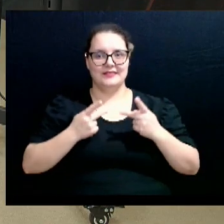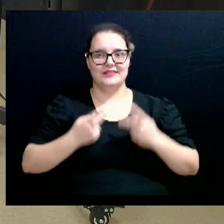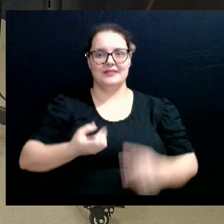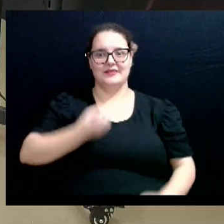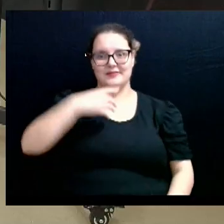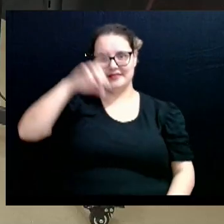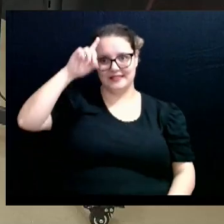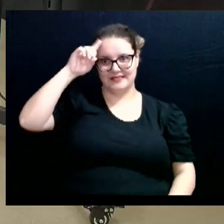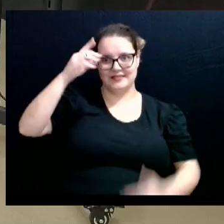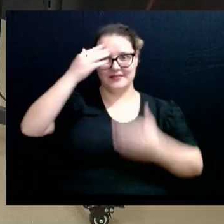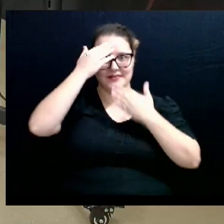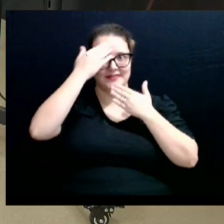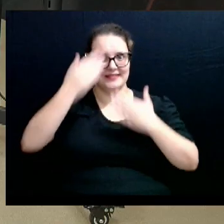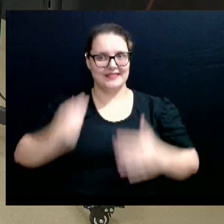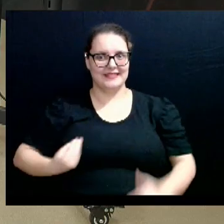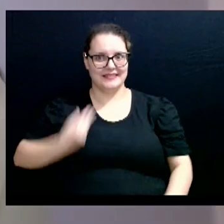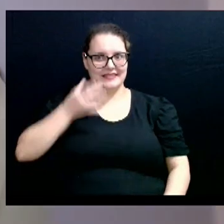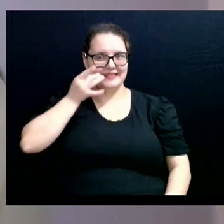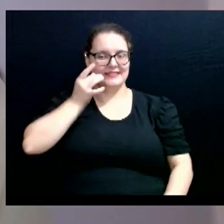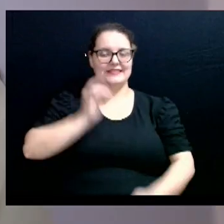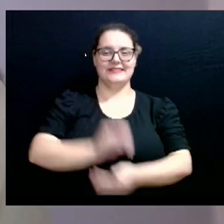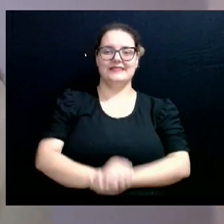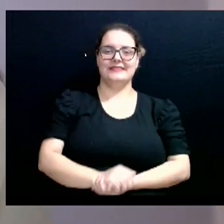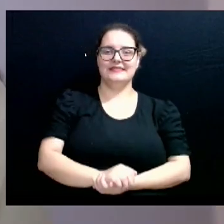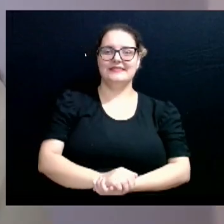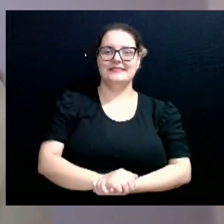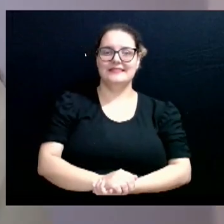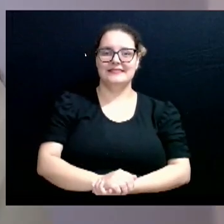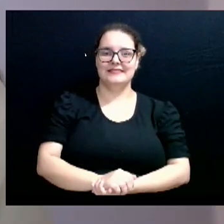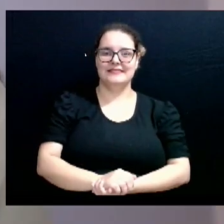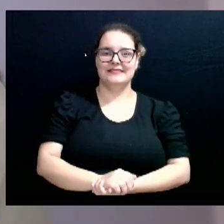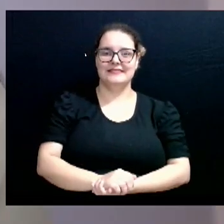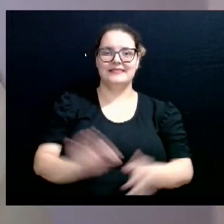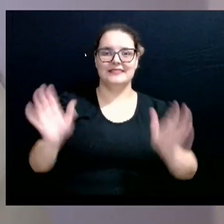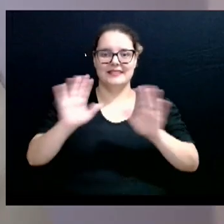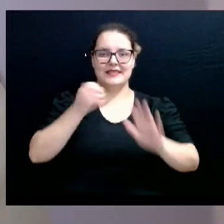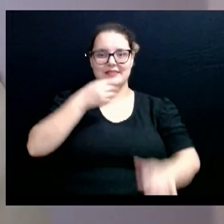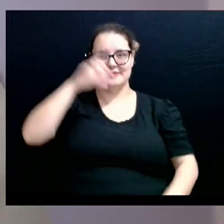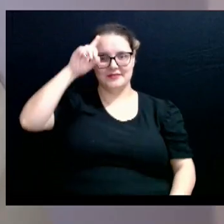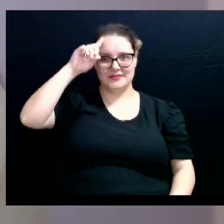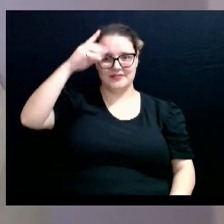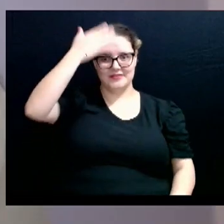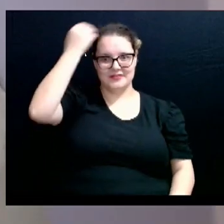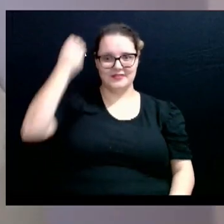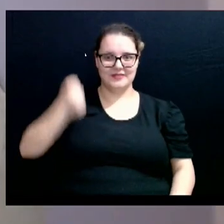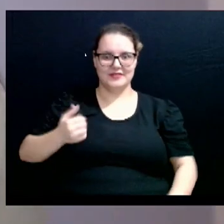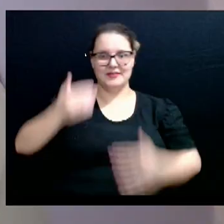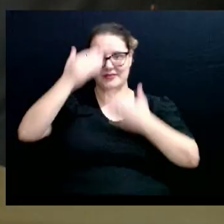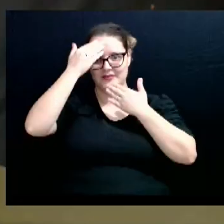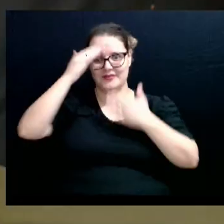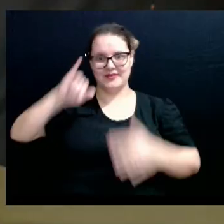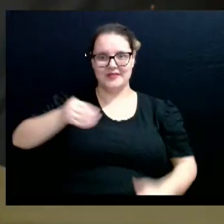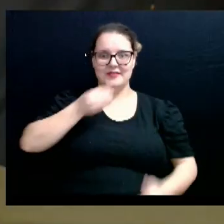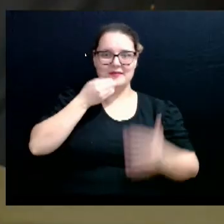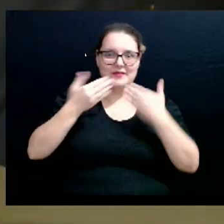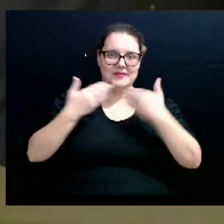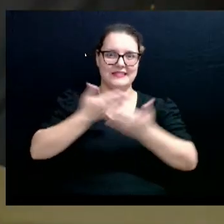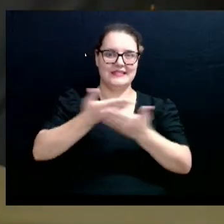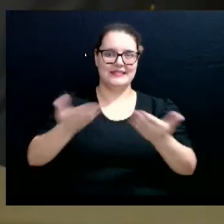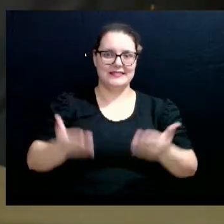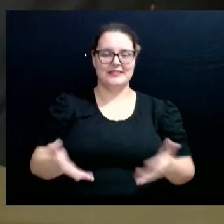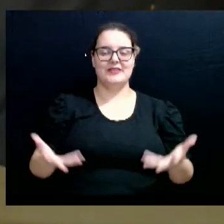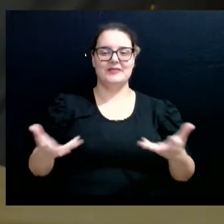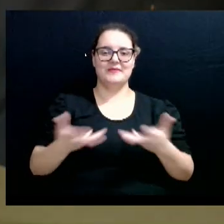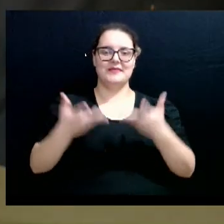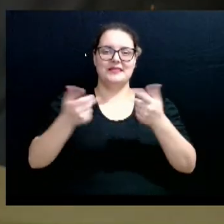sua presença. Bom dia, Rubia, obrigada pela oportunidade de falar aqui com vocês. Maravilha, gente.